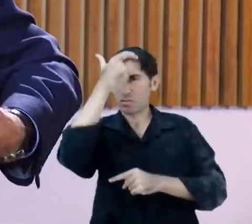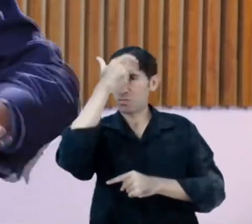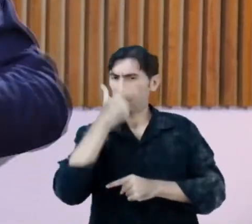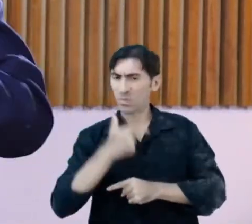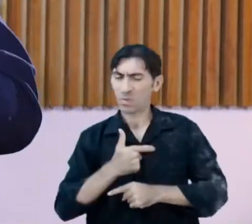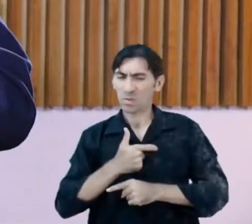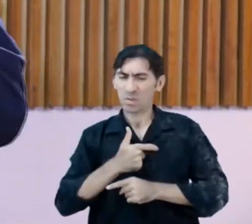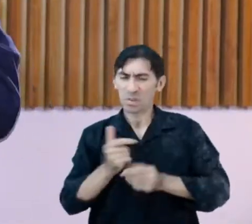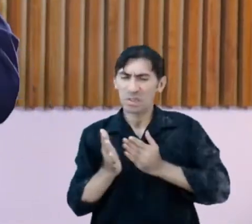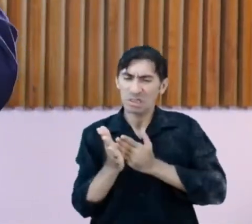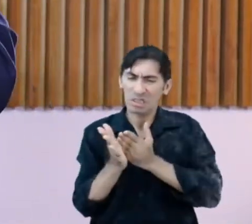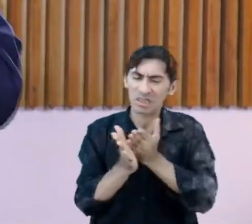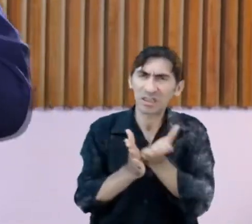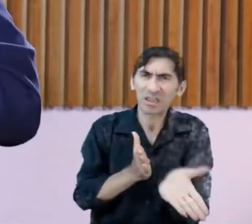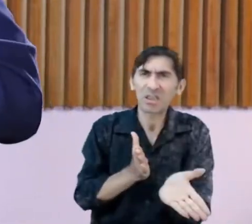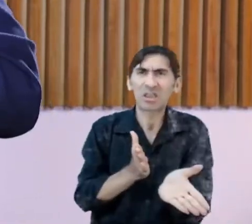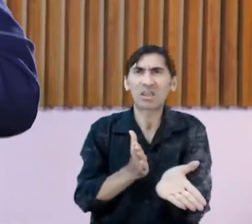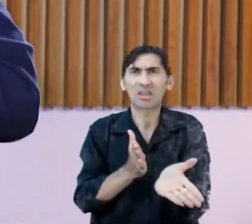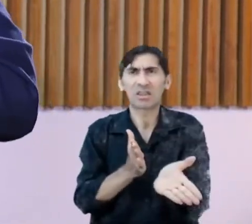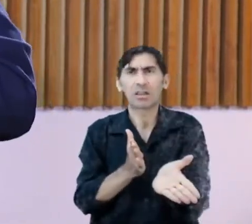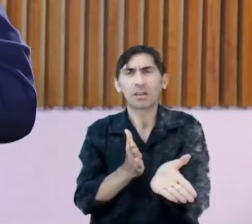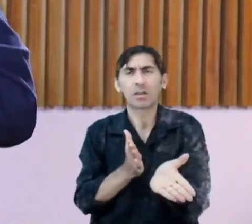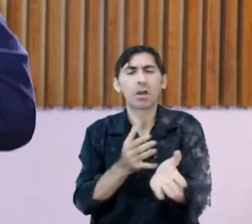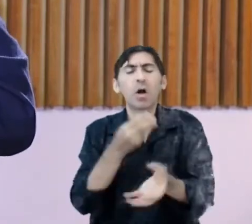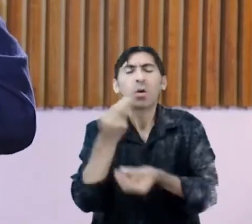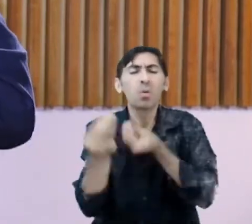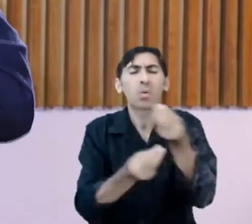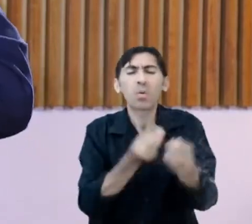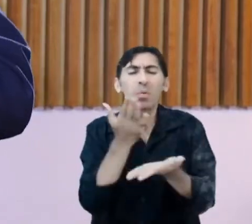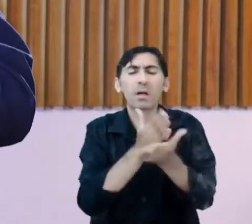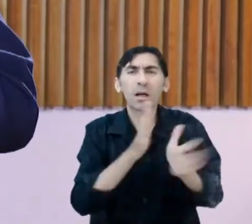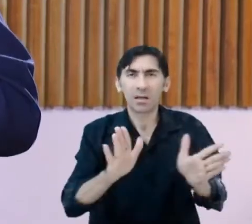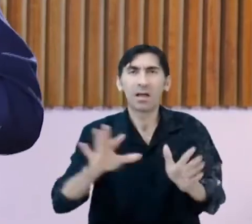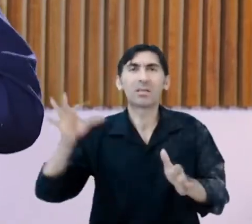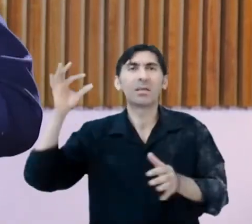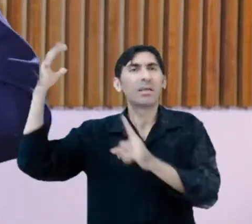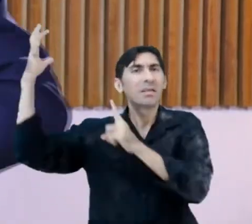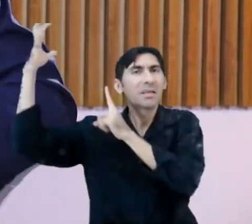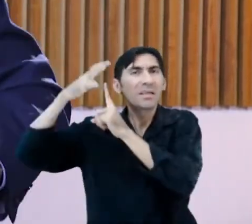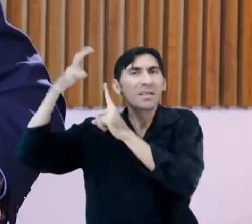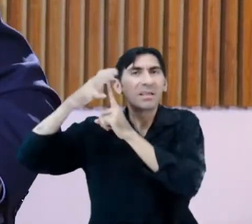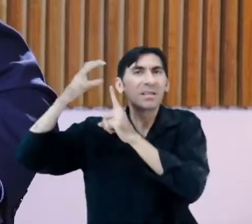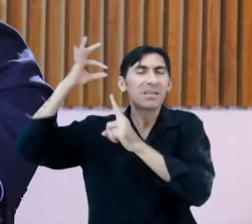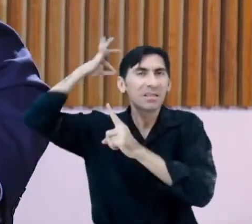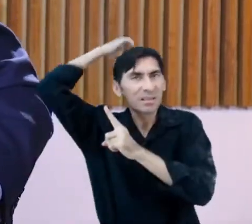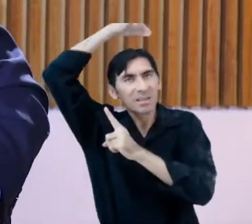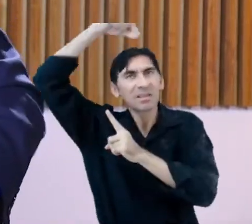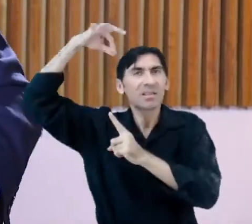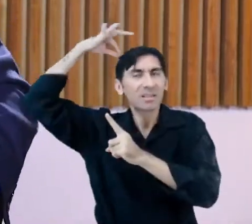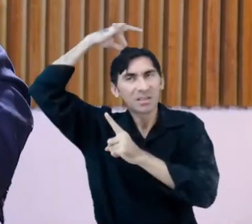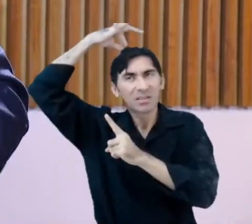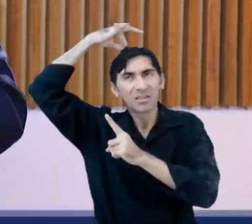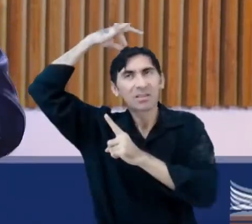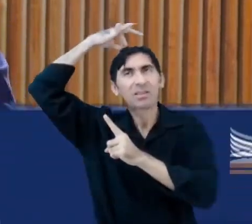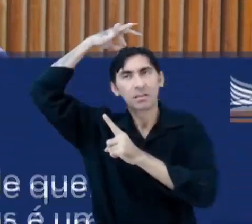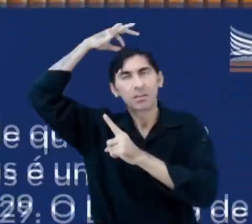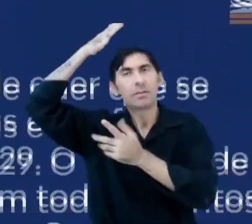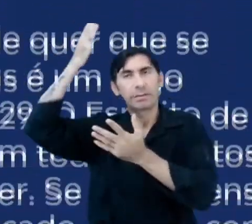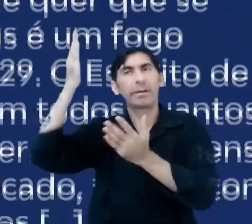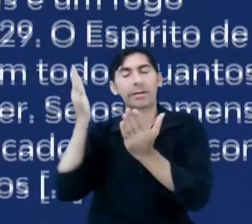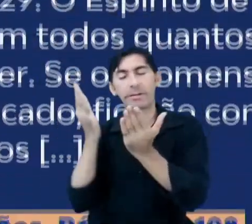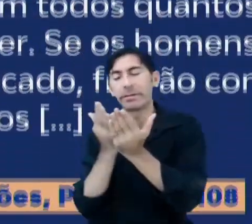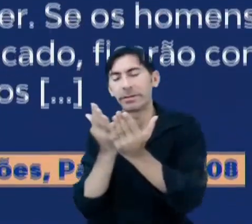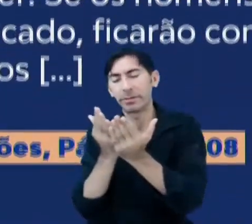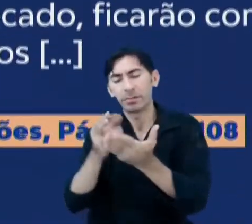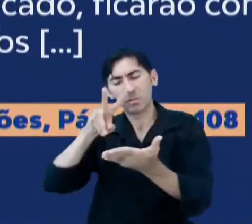tendência, é destruído pelo Espírito Santo através da palavra. Então diz assim,